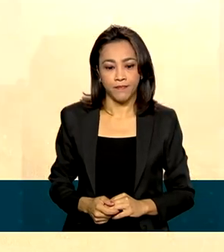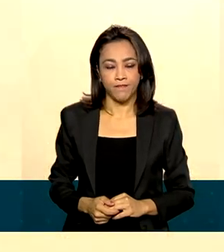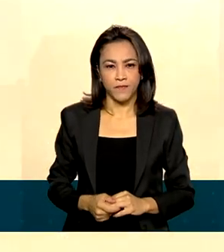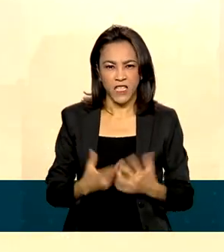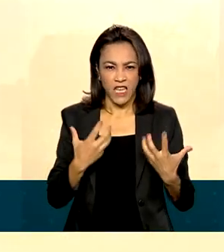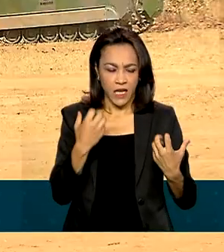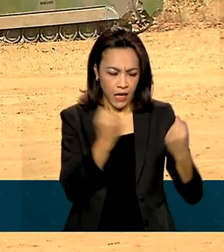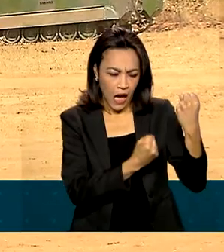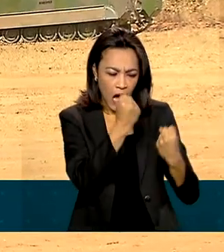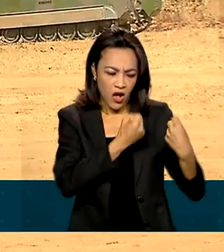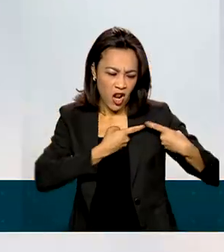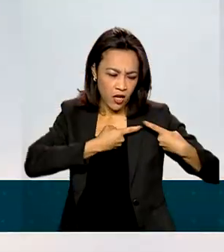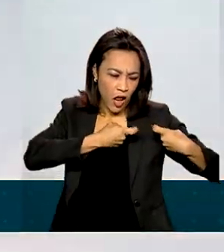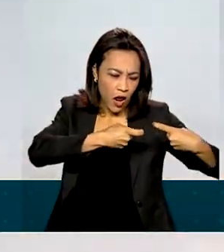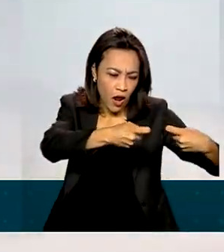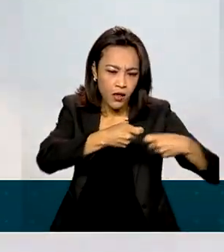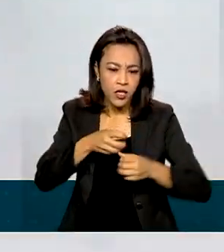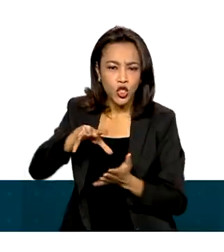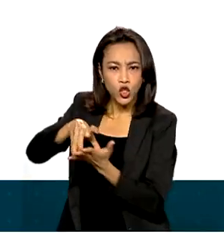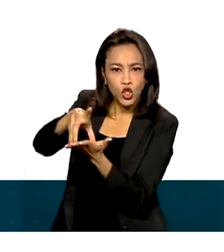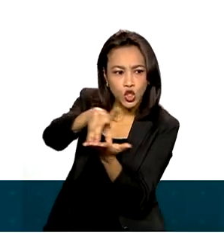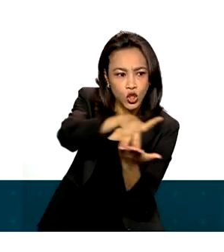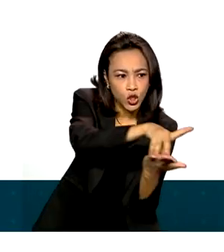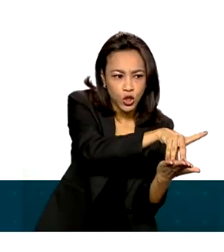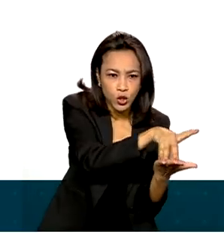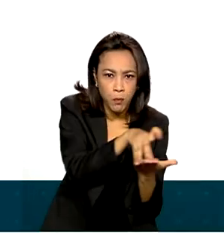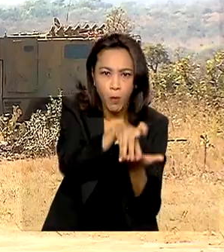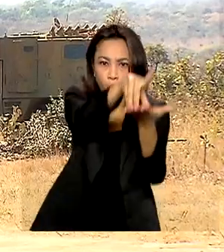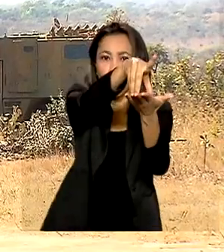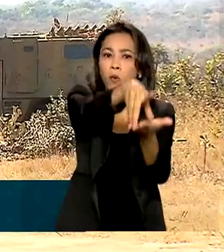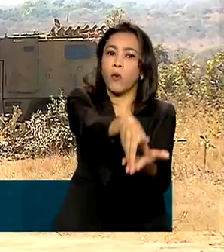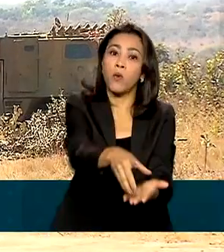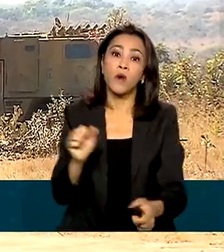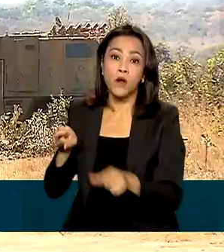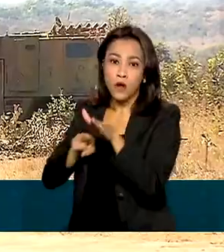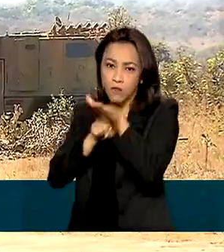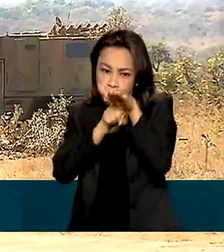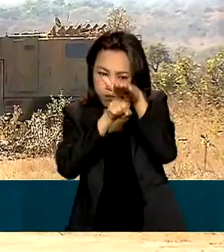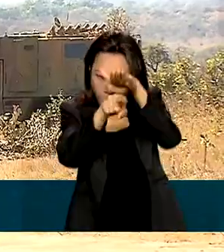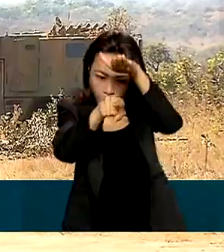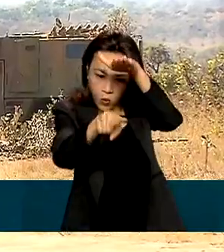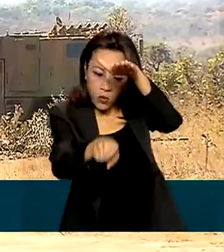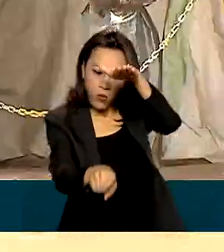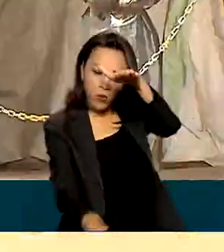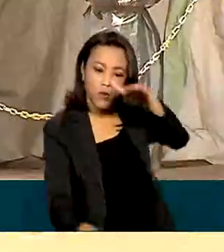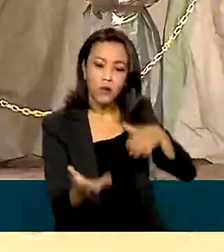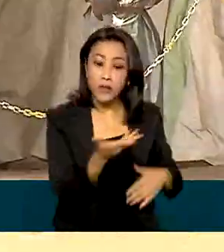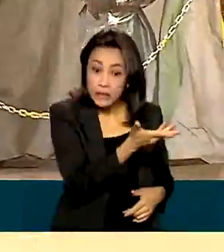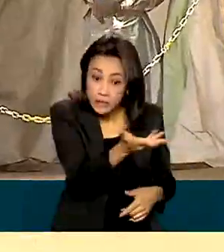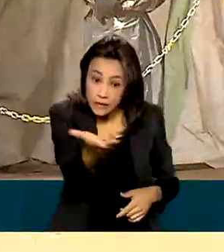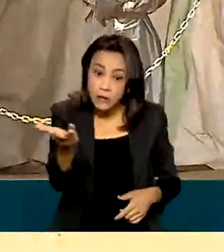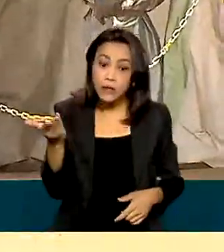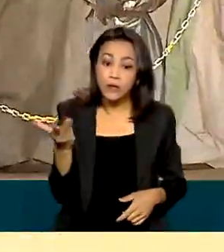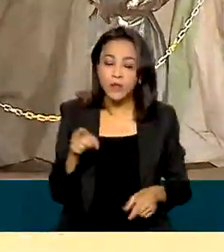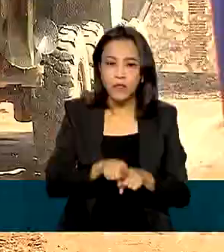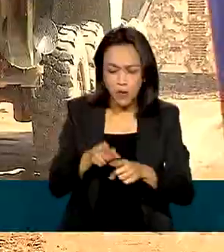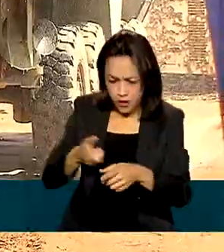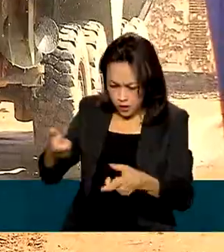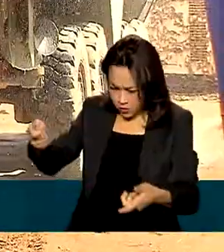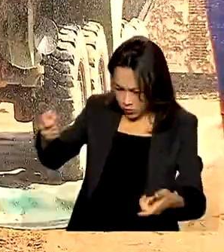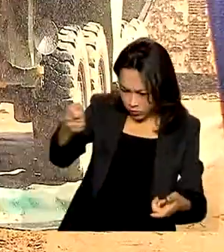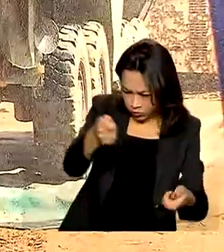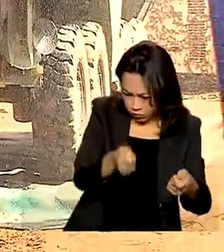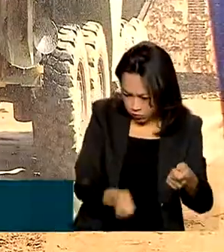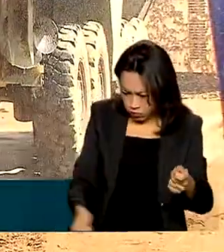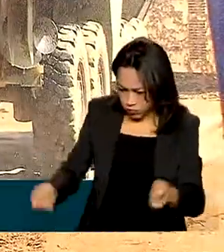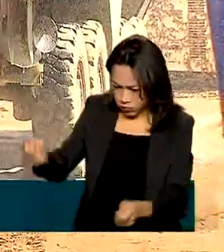Carros de combate, tanques, aviões, helicópteros, lançadores múltiplos de foguetes e descontaminação